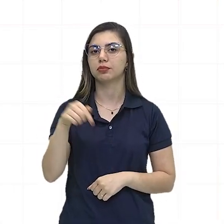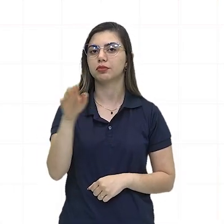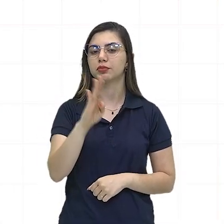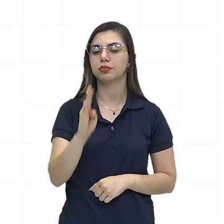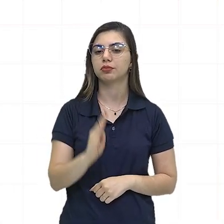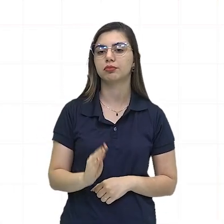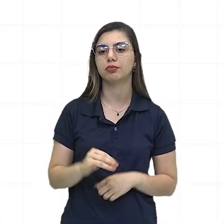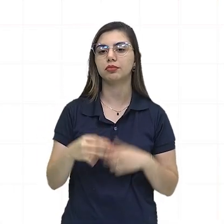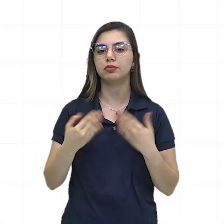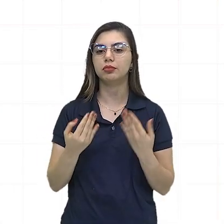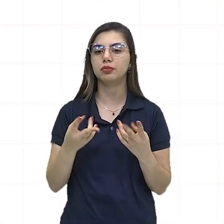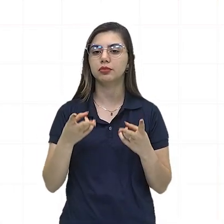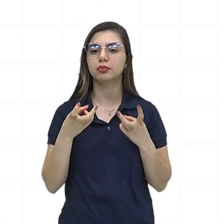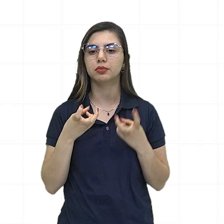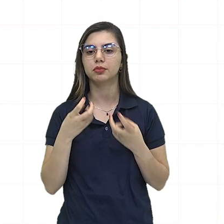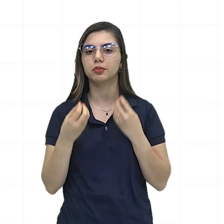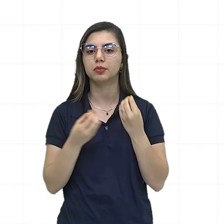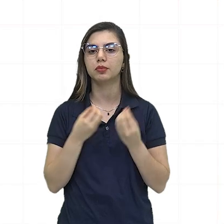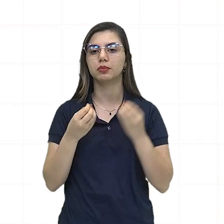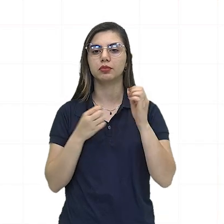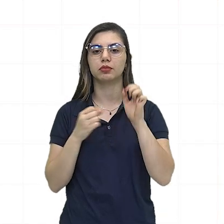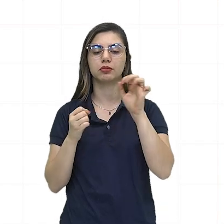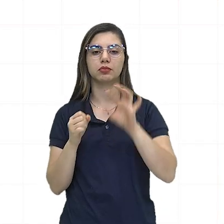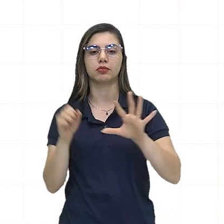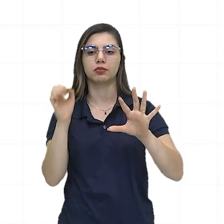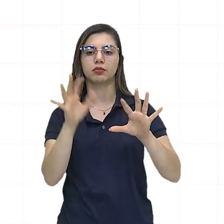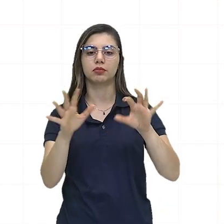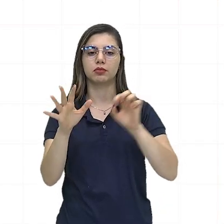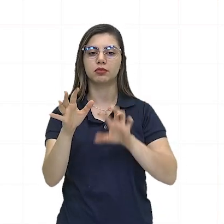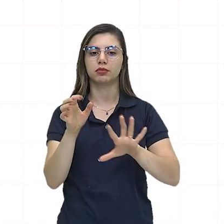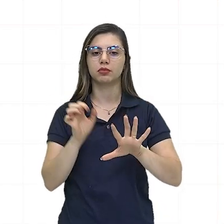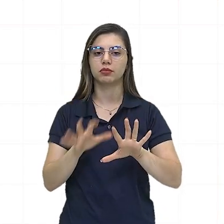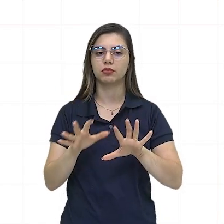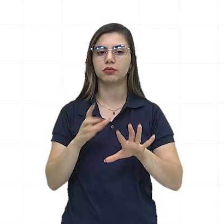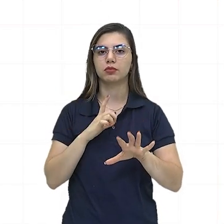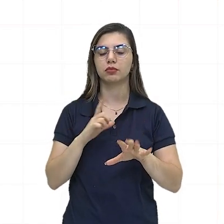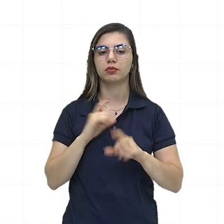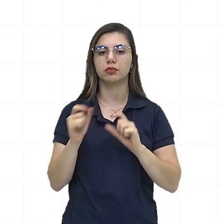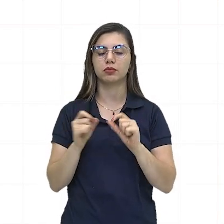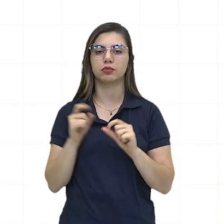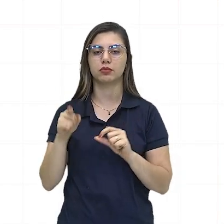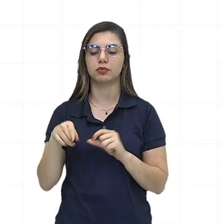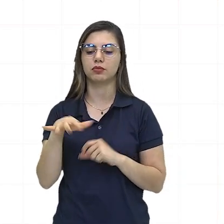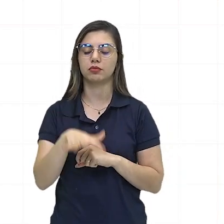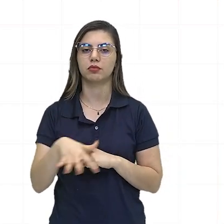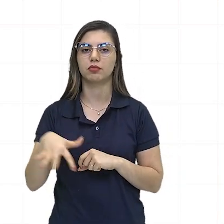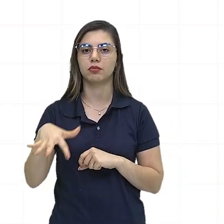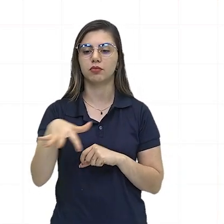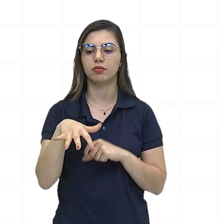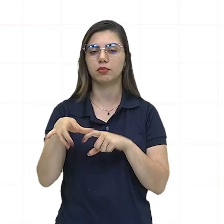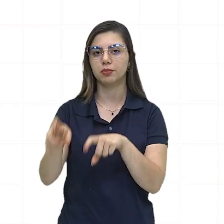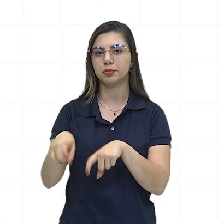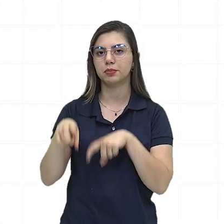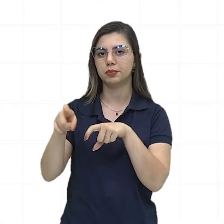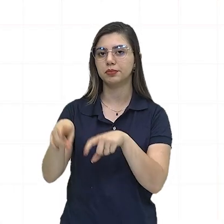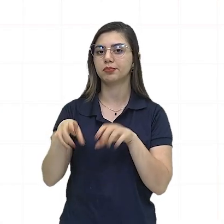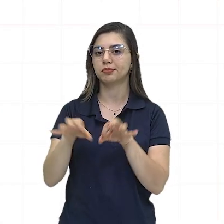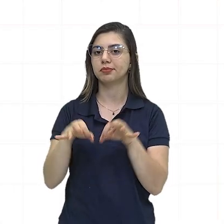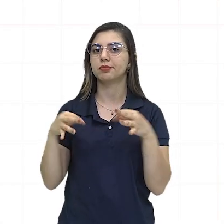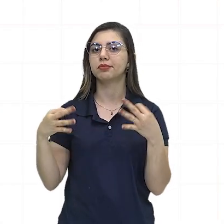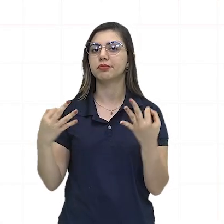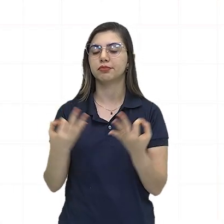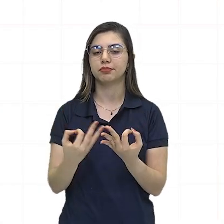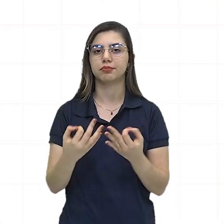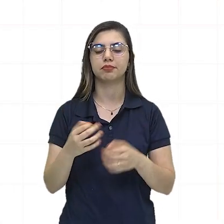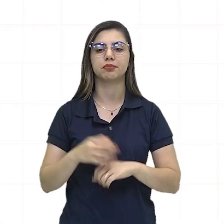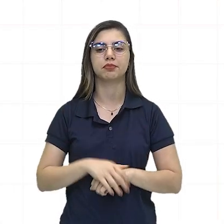aí a concentração desses estabelecimentos agropecuários relacionados à agricultura familiar.